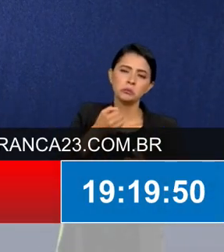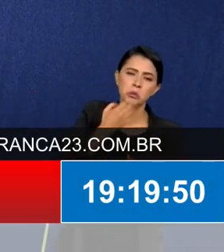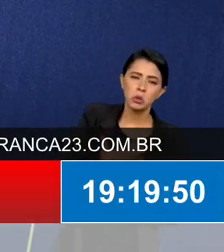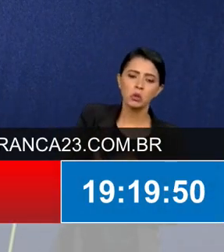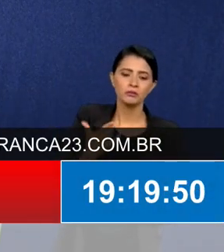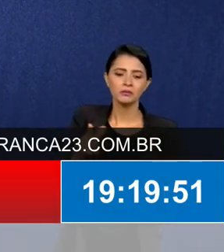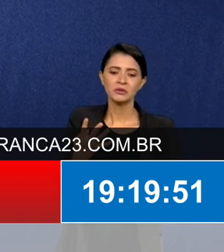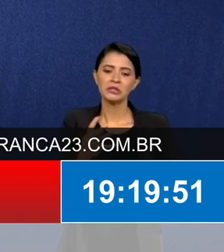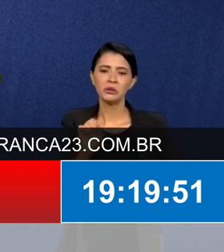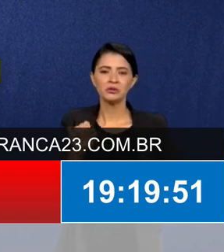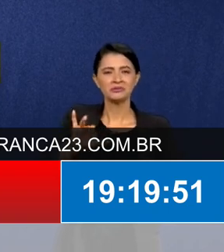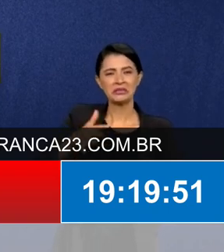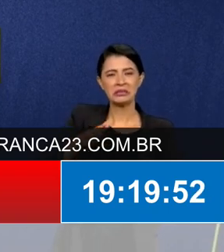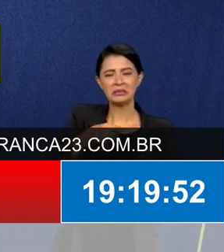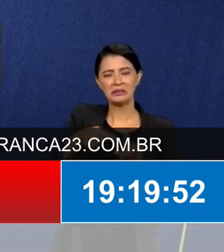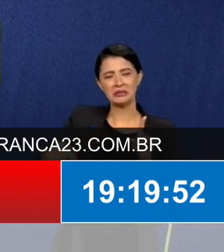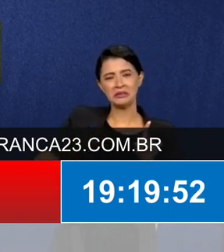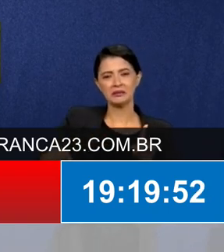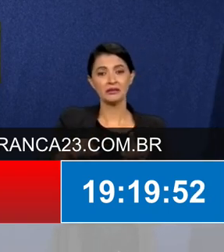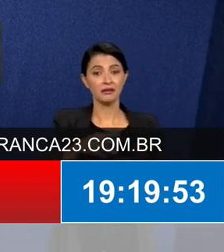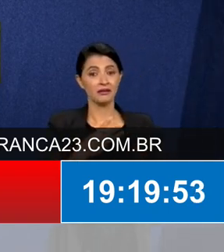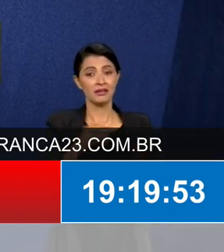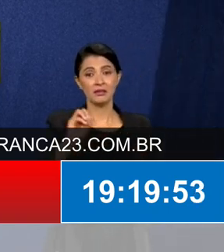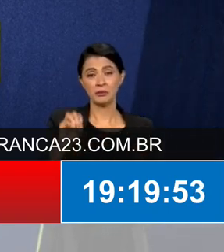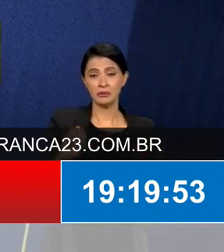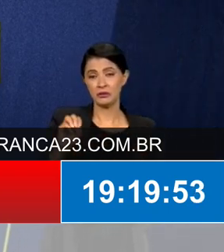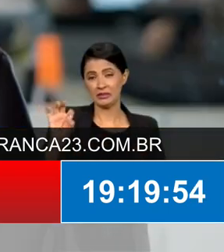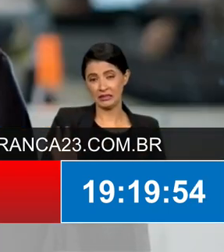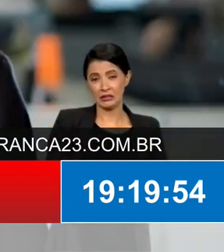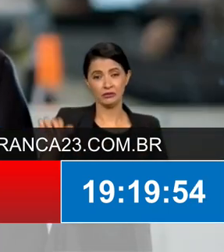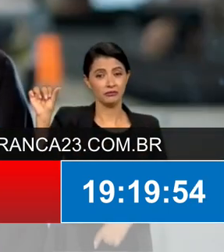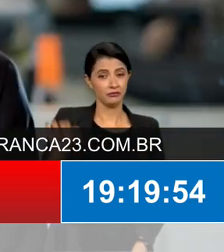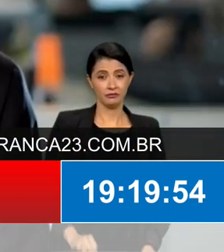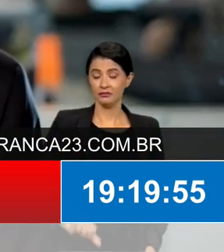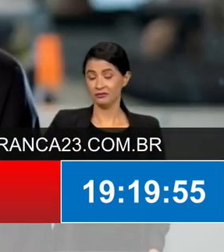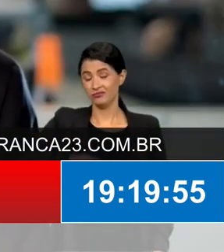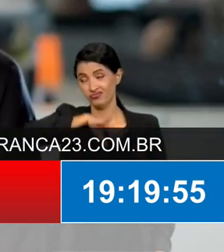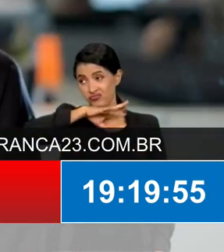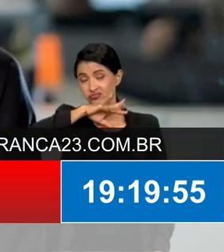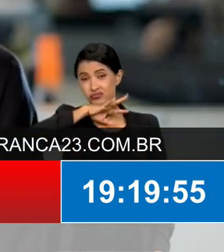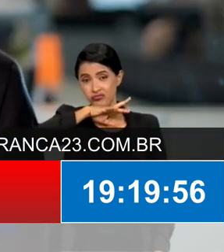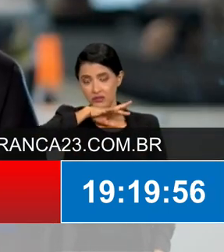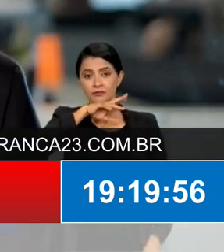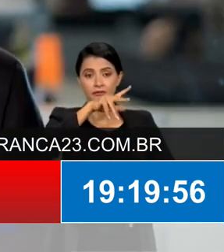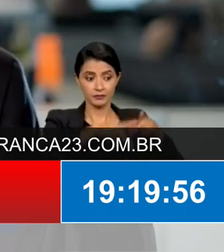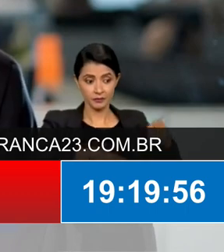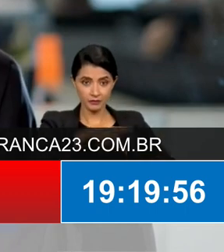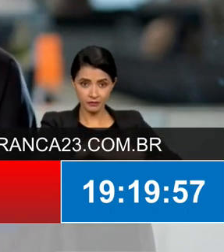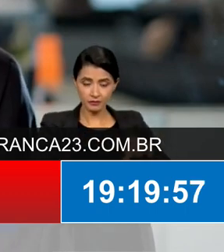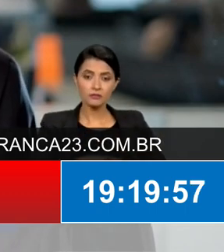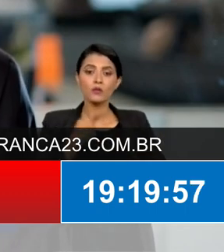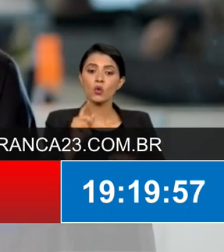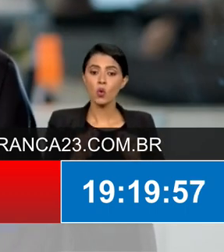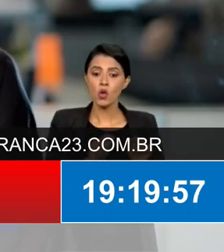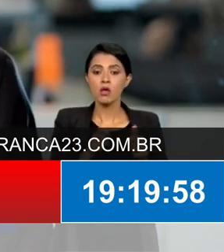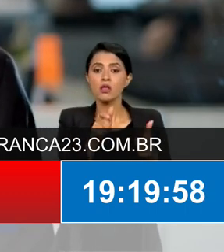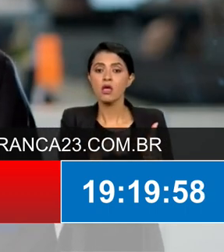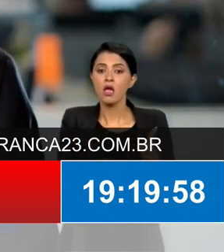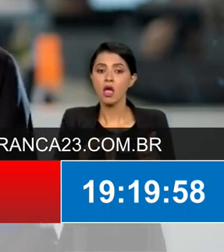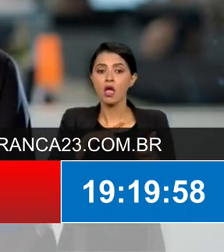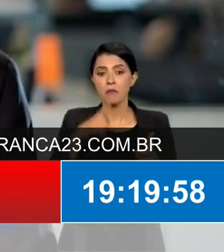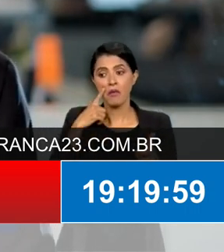48% regular e 30% ruim ou péssima. Para a população, de uma forma geral, avalia que há um espaço